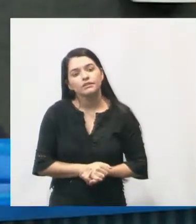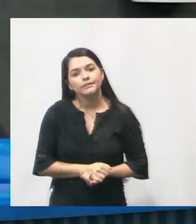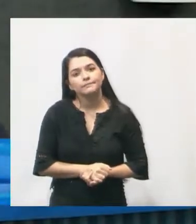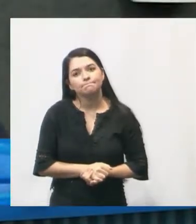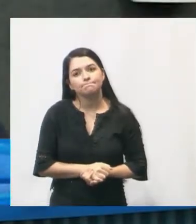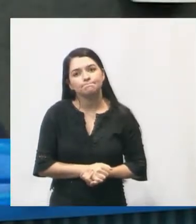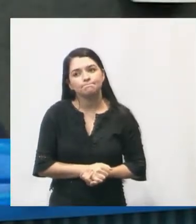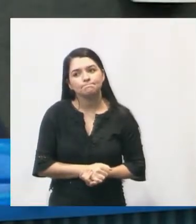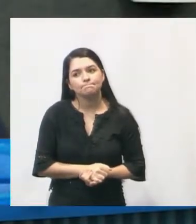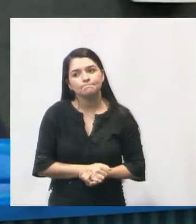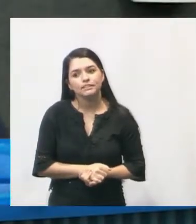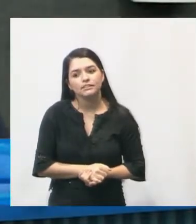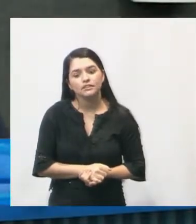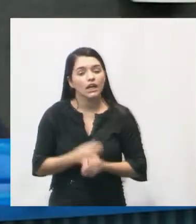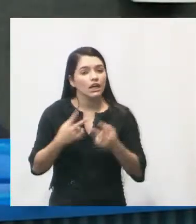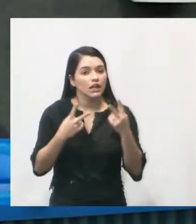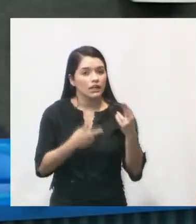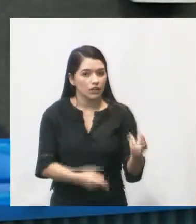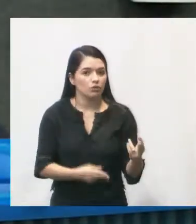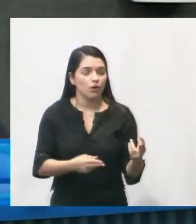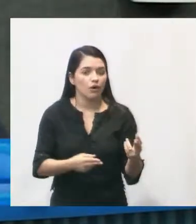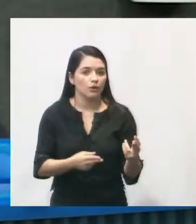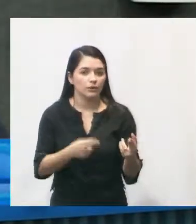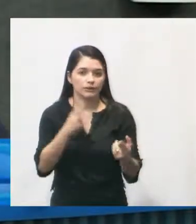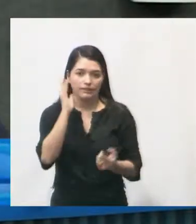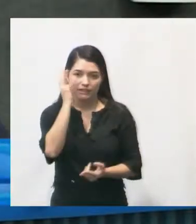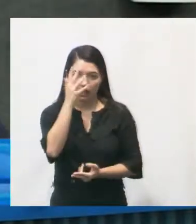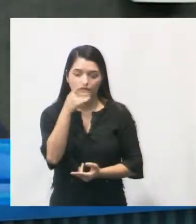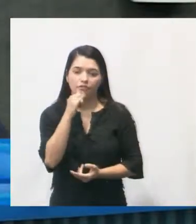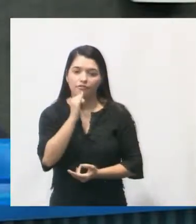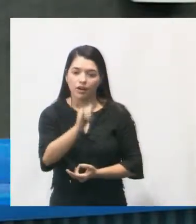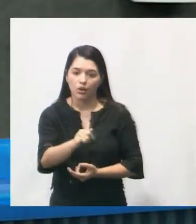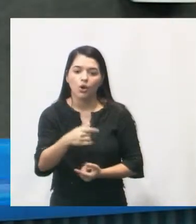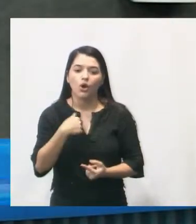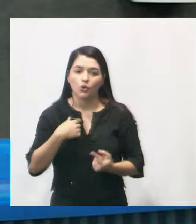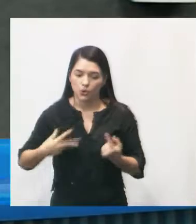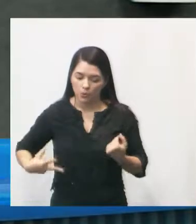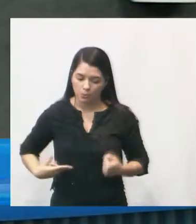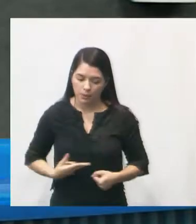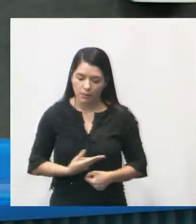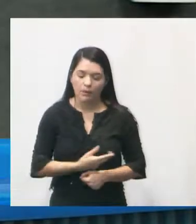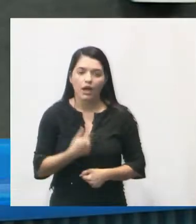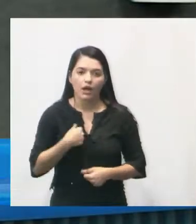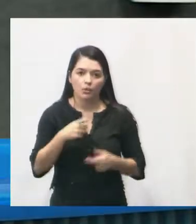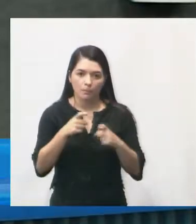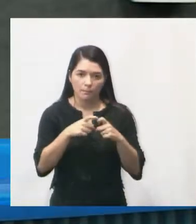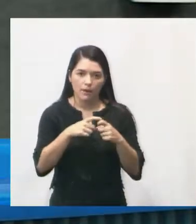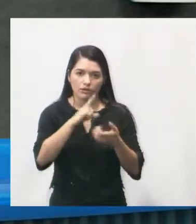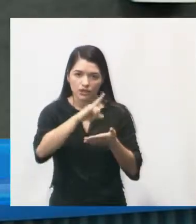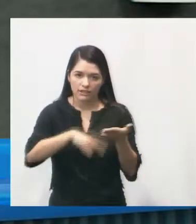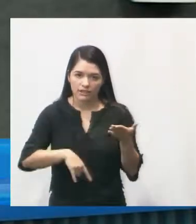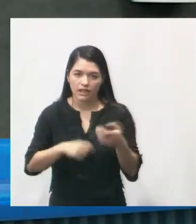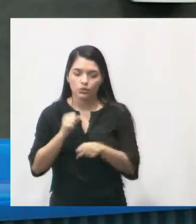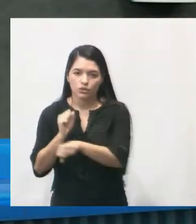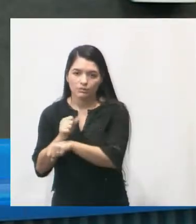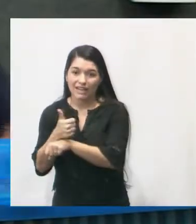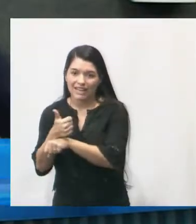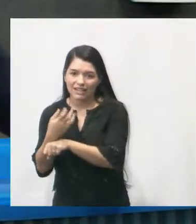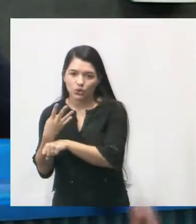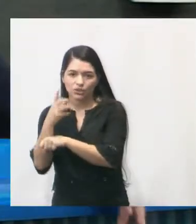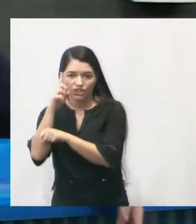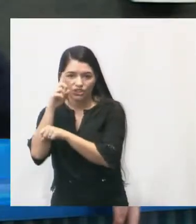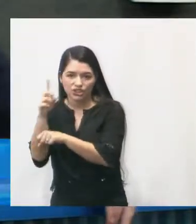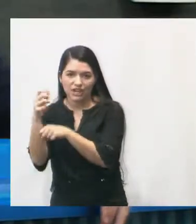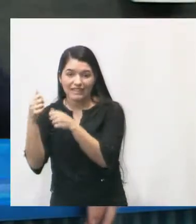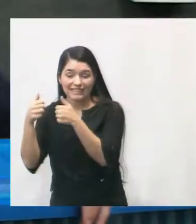como o Davi falou, eu passei por um procedimento, estou de atestado por 14 dias, só que eu não consigo ficar